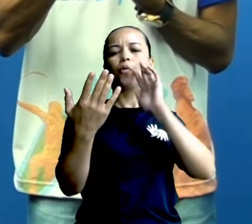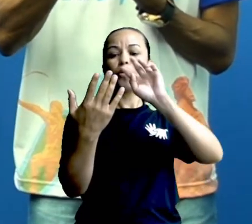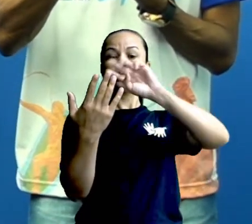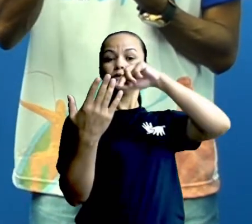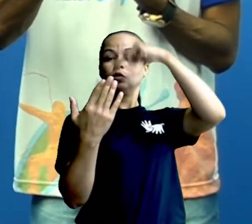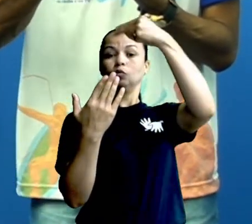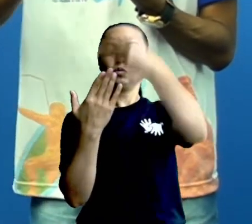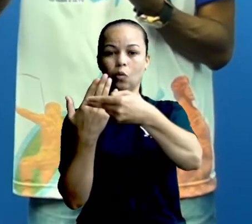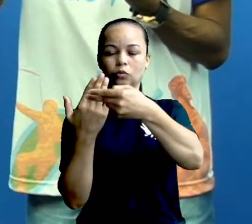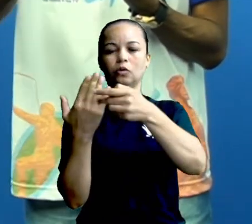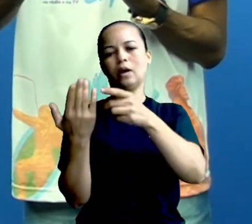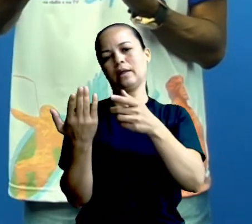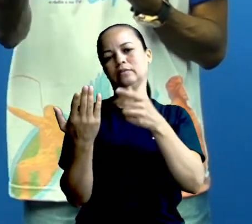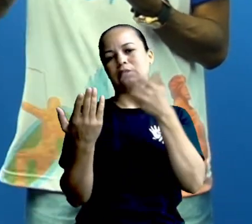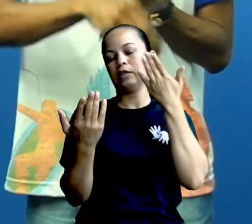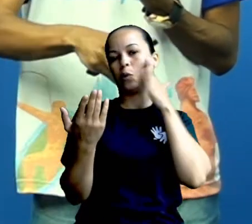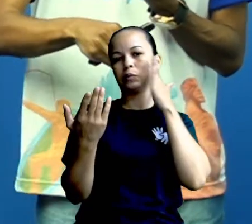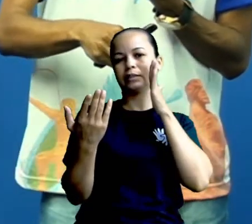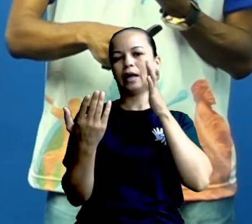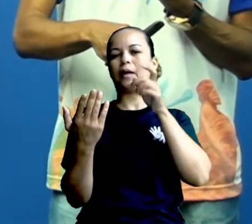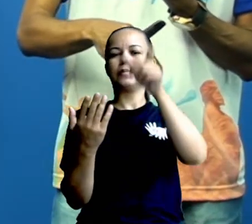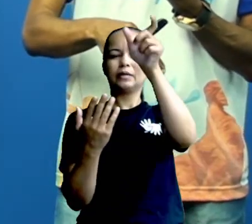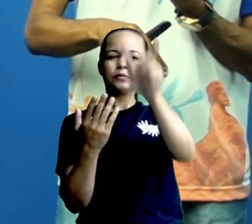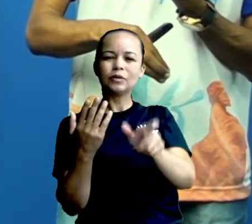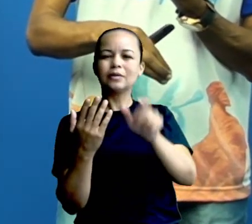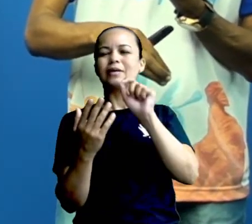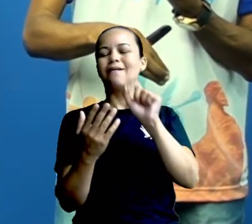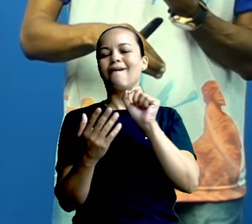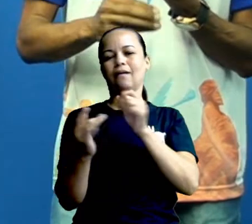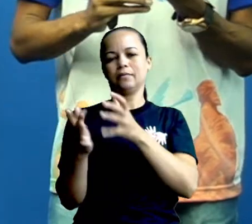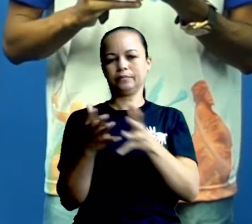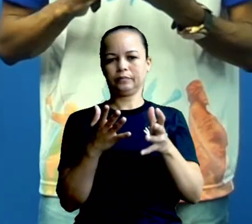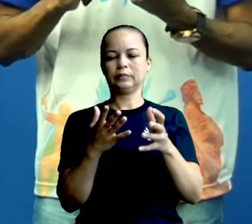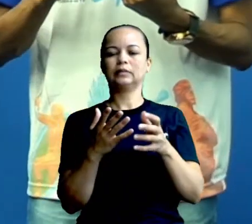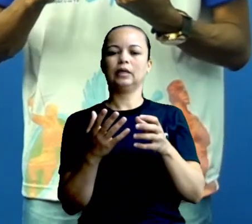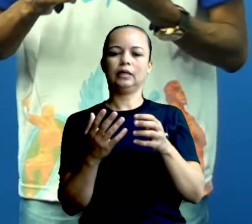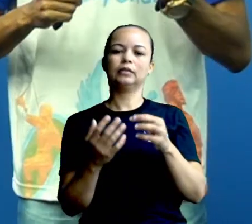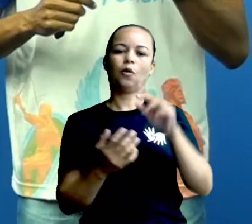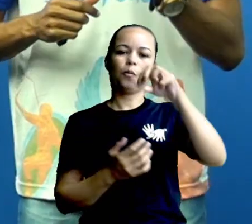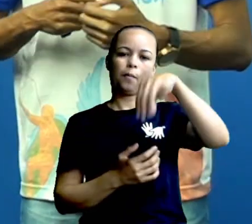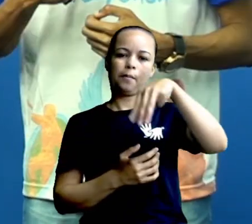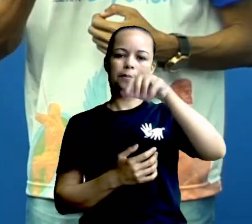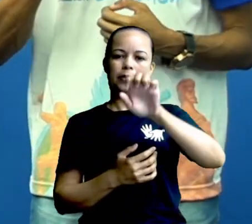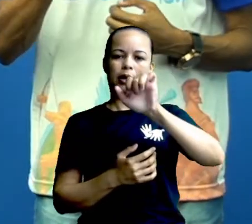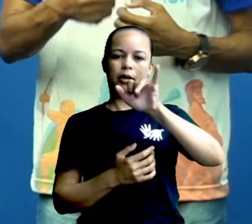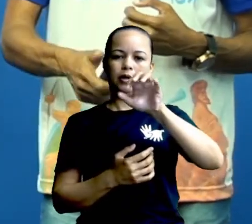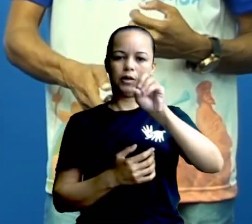mas você não sabe identificar realmente o que é e quem é. Tá bom? Então, a gente chama de meio